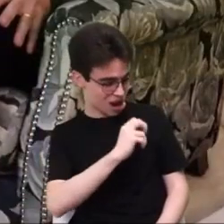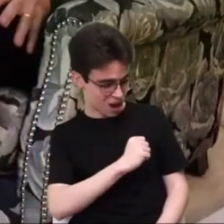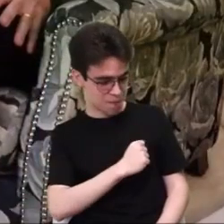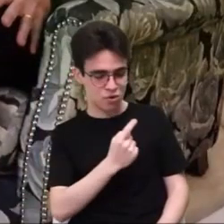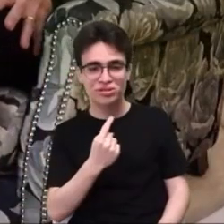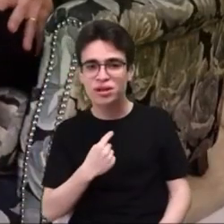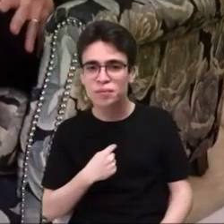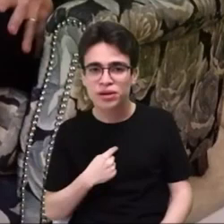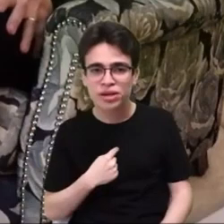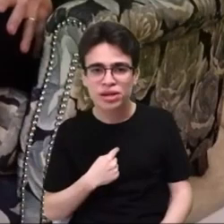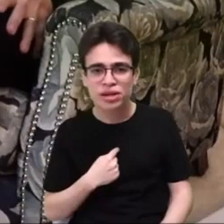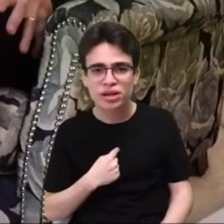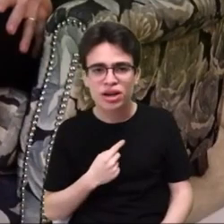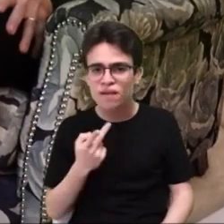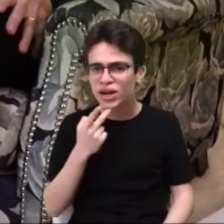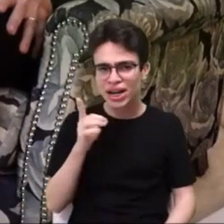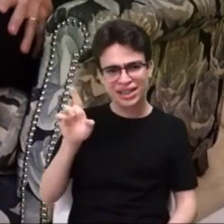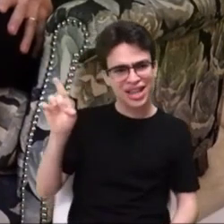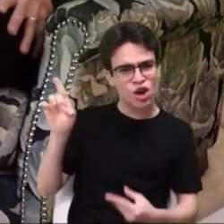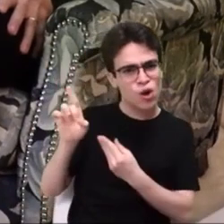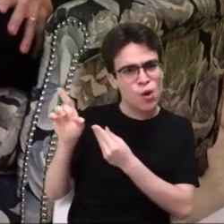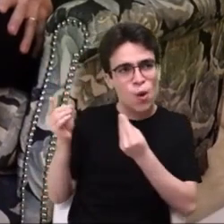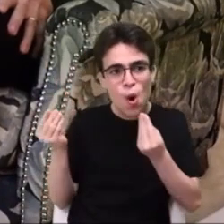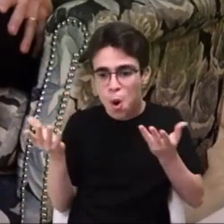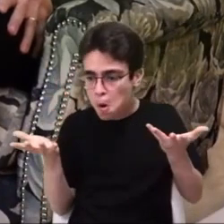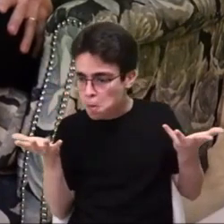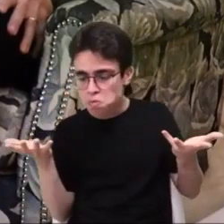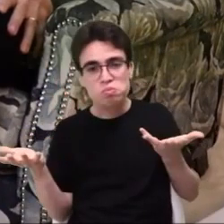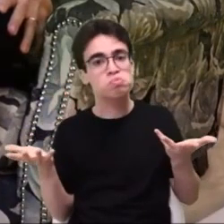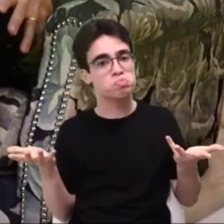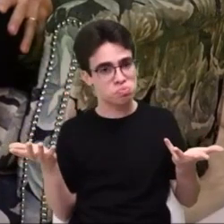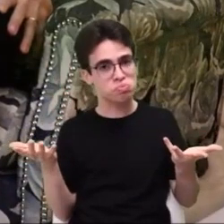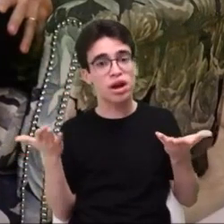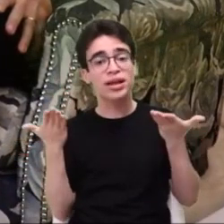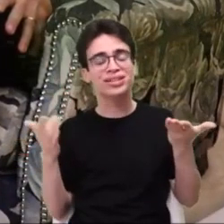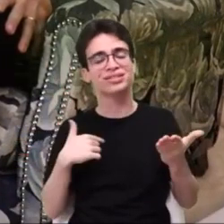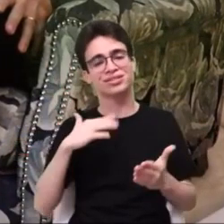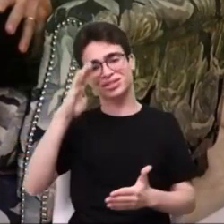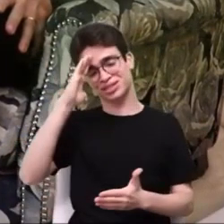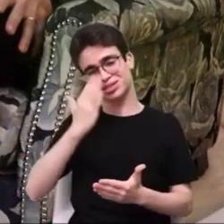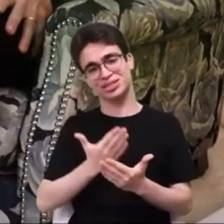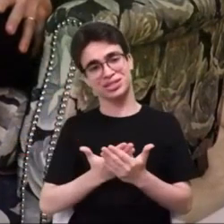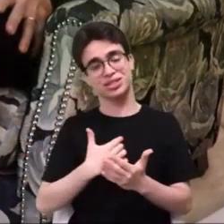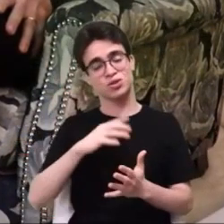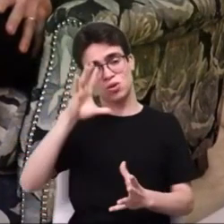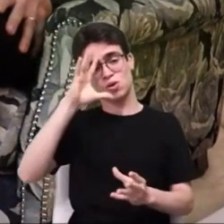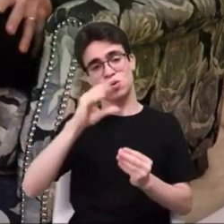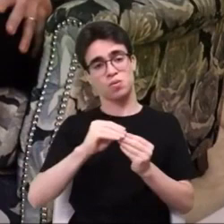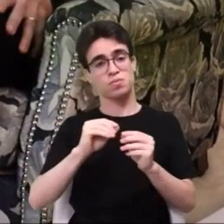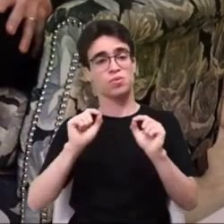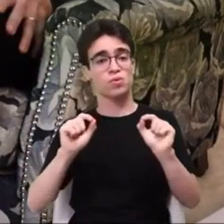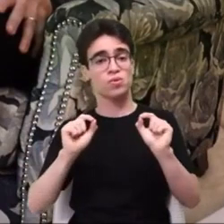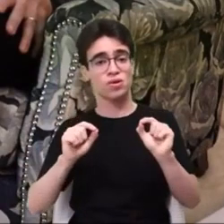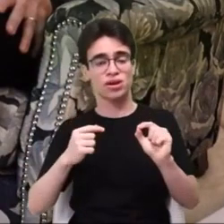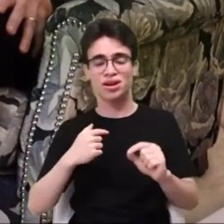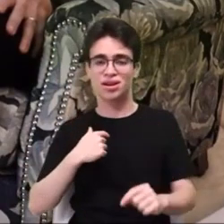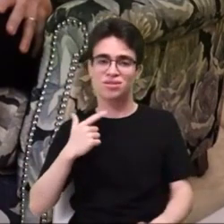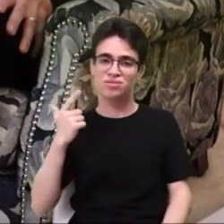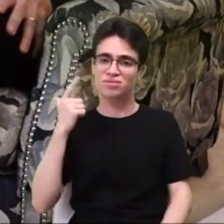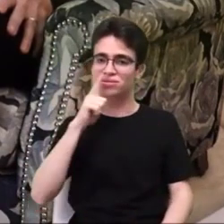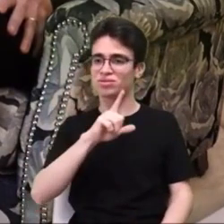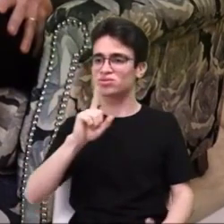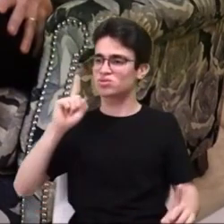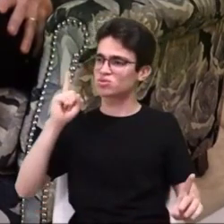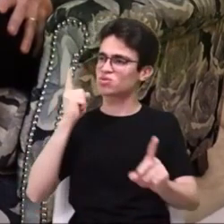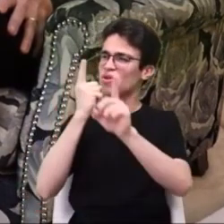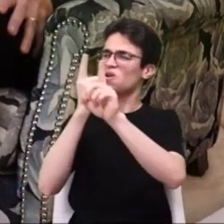mim, eu falei: que Deus é esse? Ali eu entendi que era o meu encontro no poço de